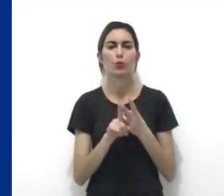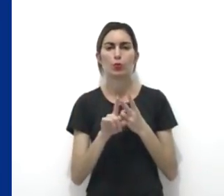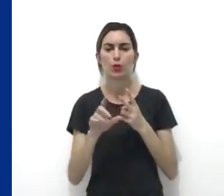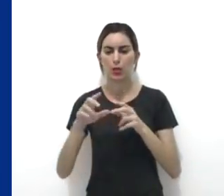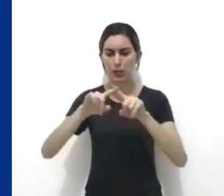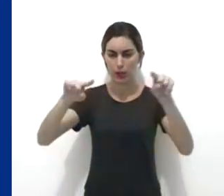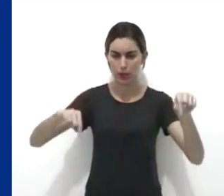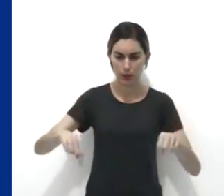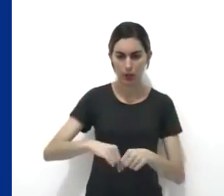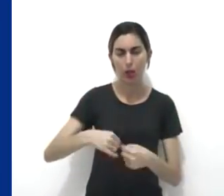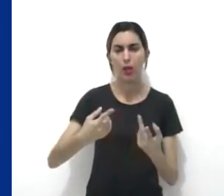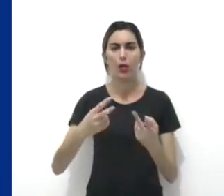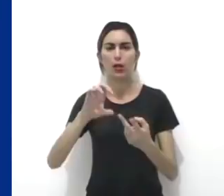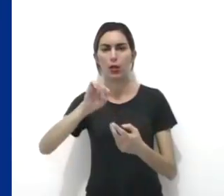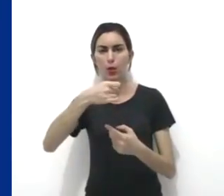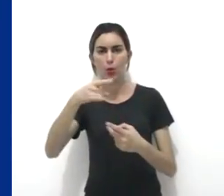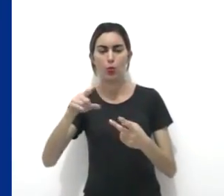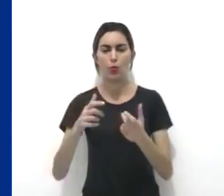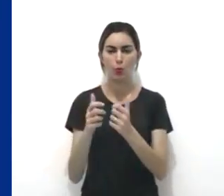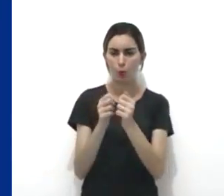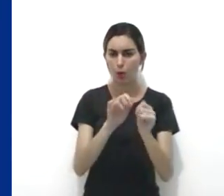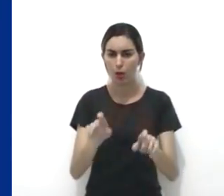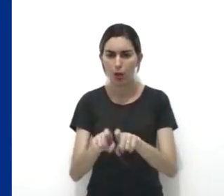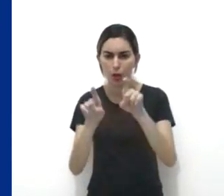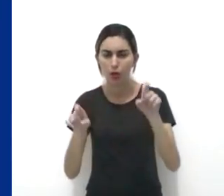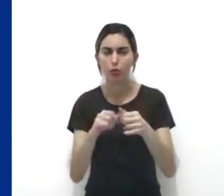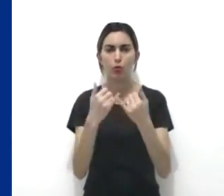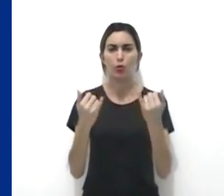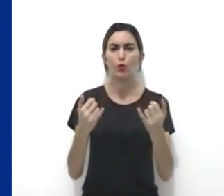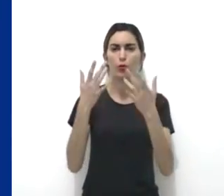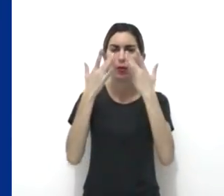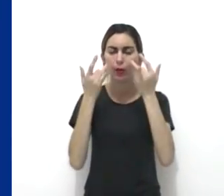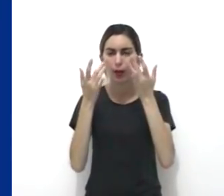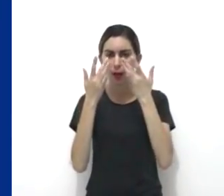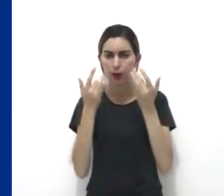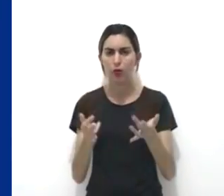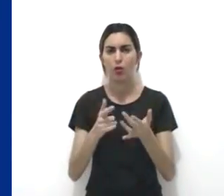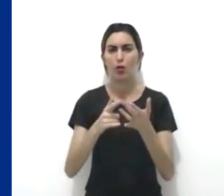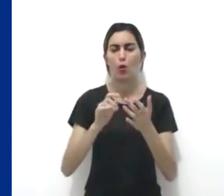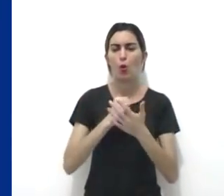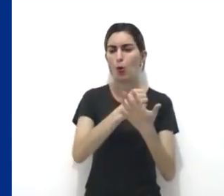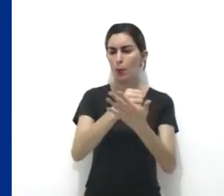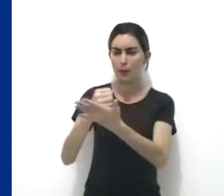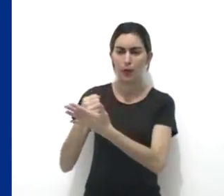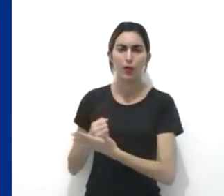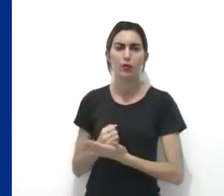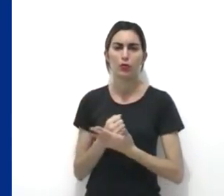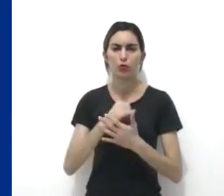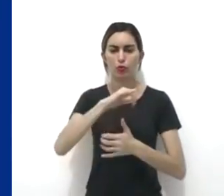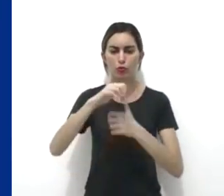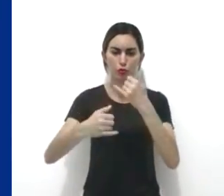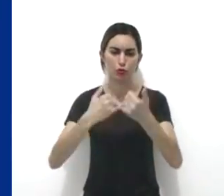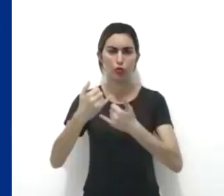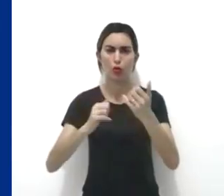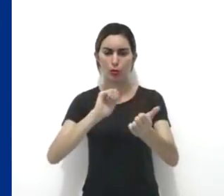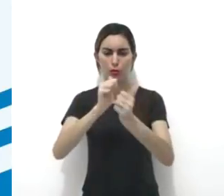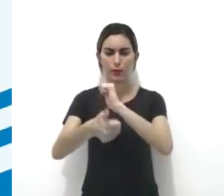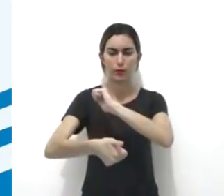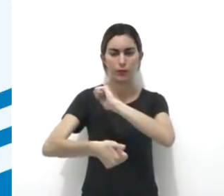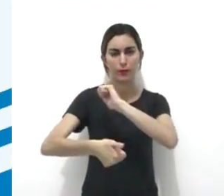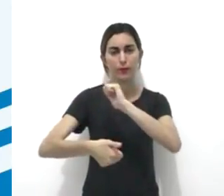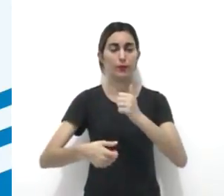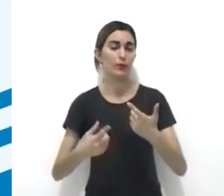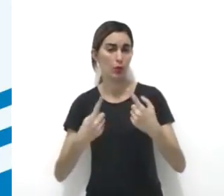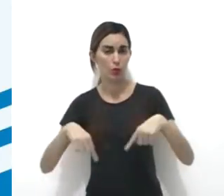jogos de salão, jogos eletrônicos, jogos teatrais, jogos cooperativos e os jogos